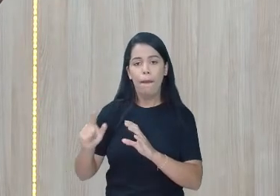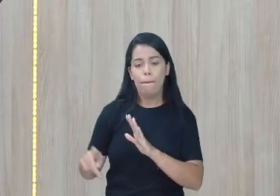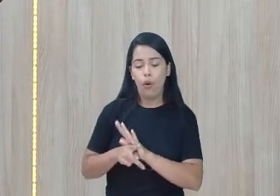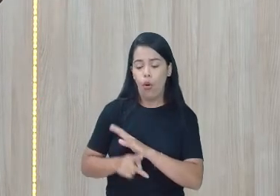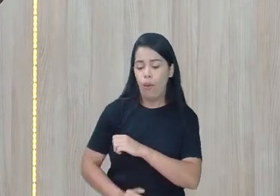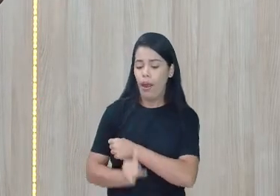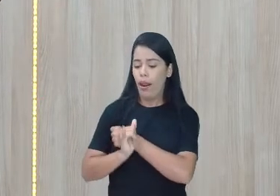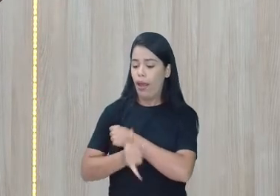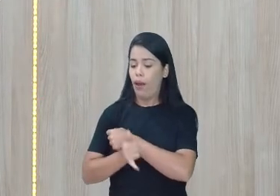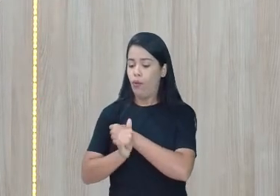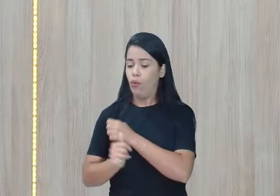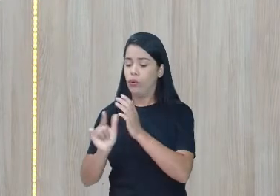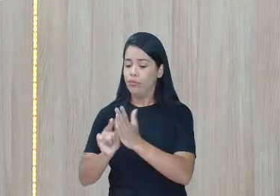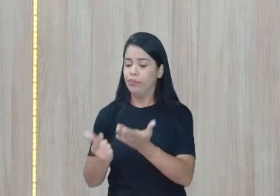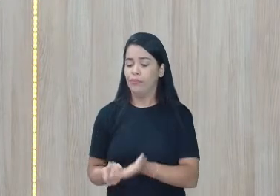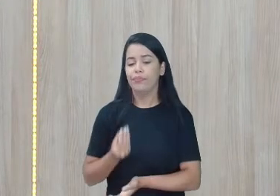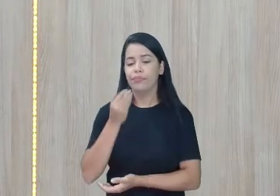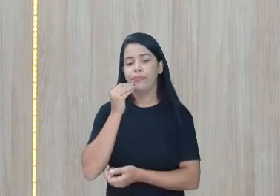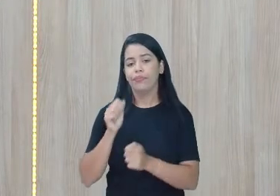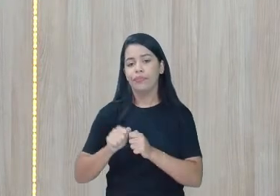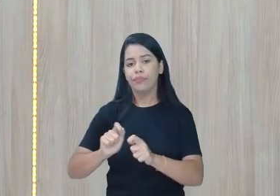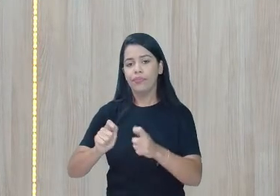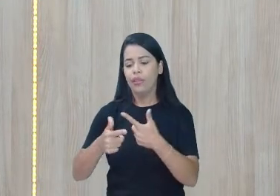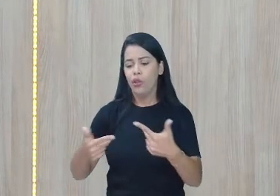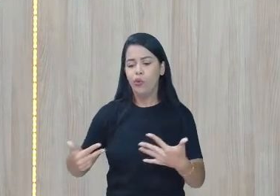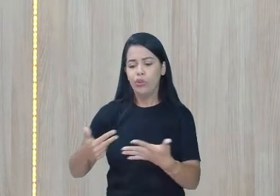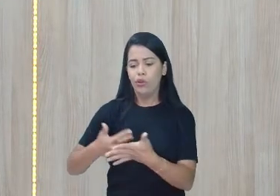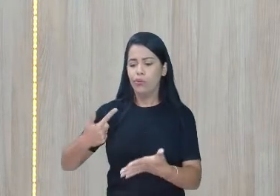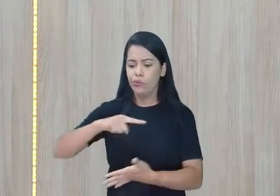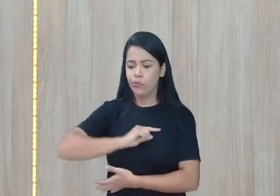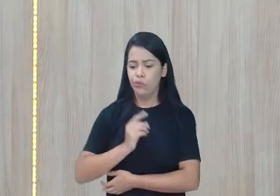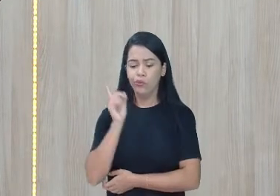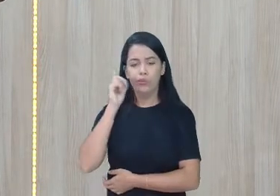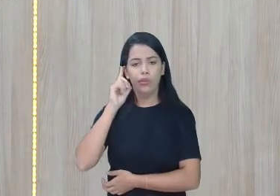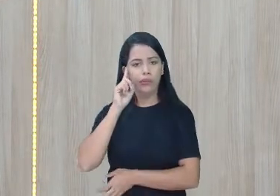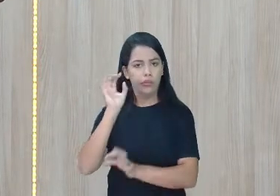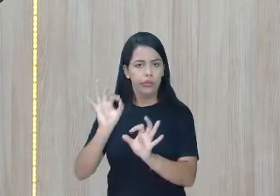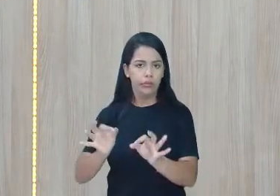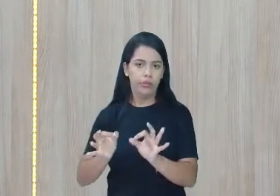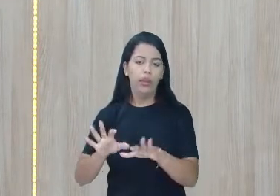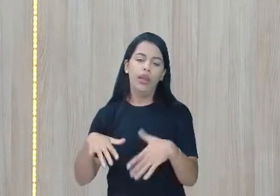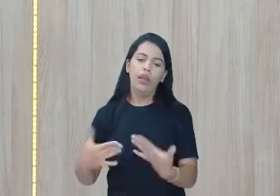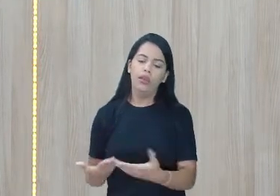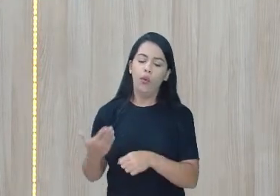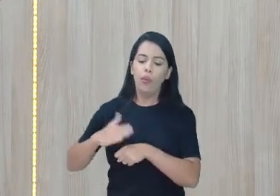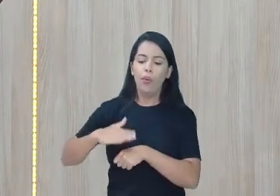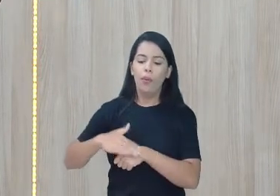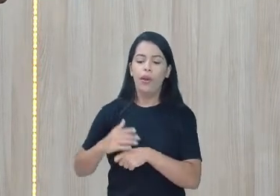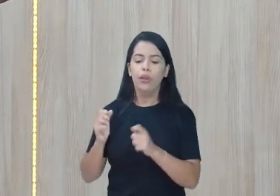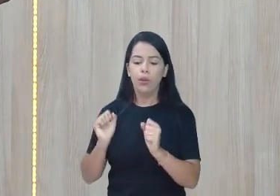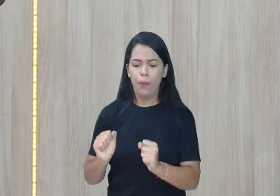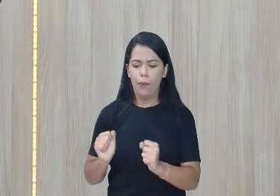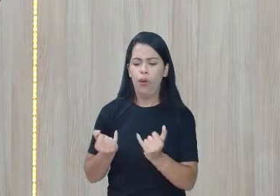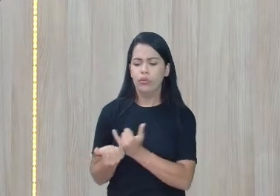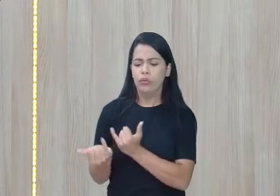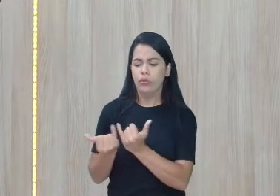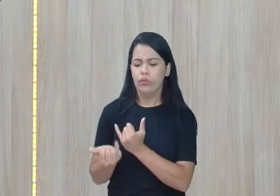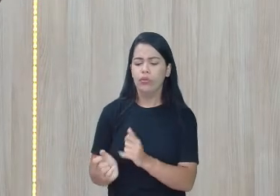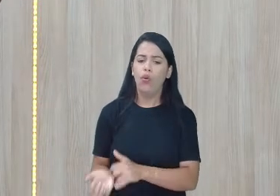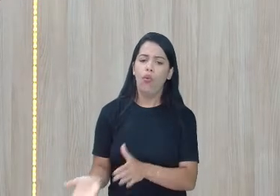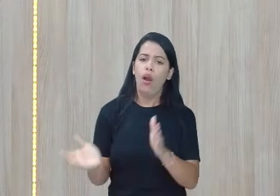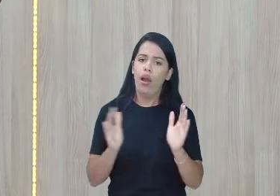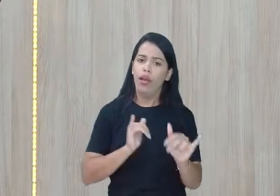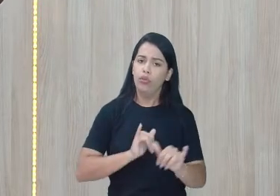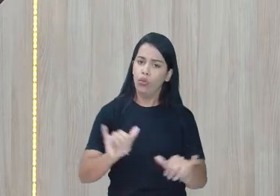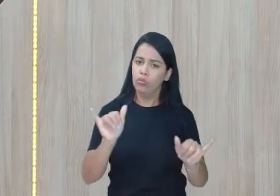objetiva, que está tentando falar dos acontecimentos do nosso cotidiano. E aí, nesse momento, pode-se assemelhar-se à notícia,